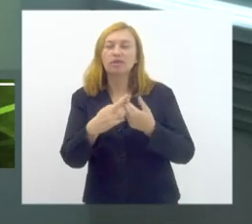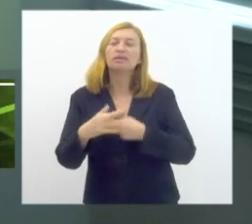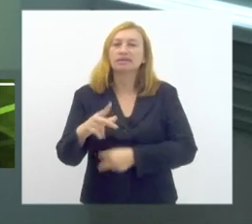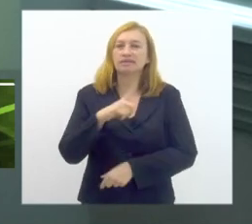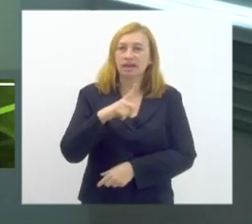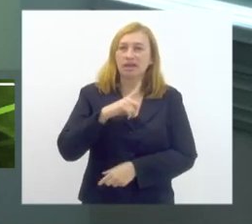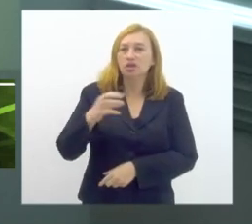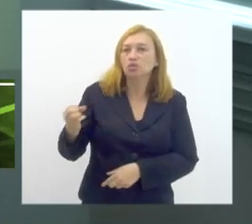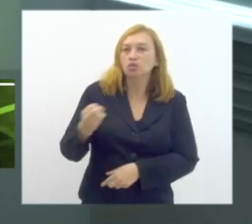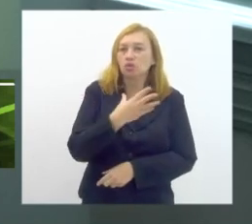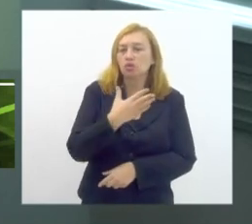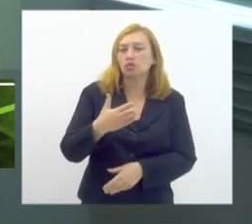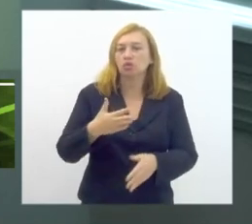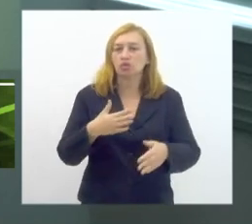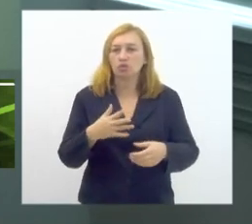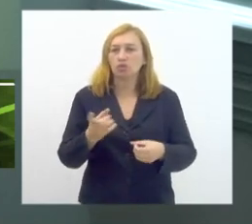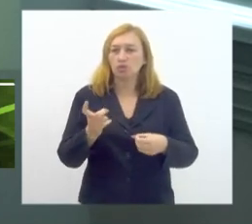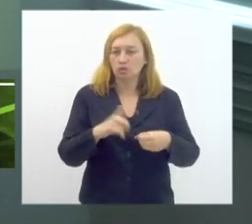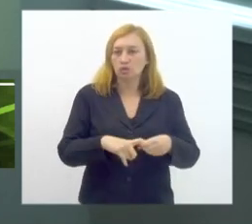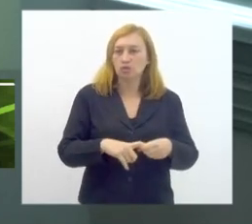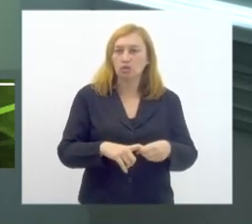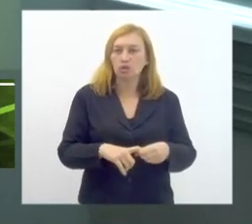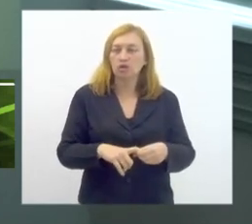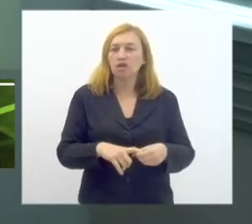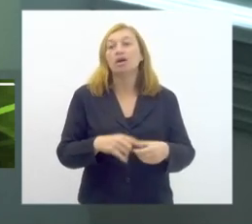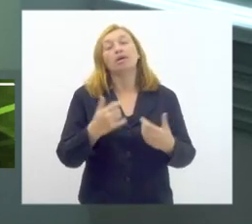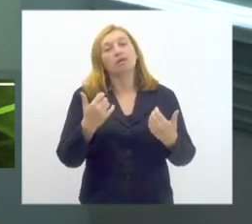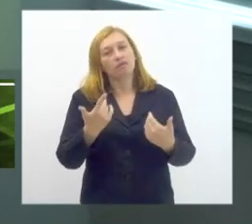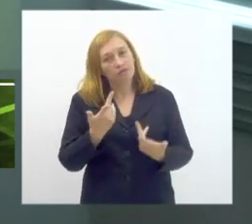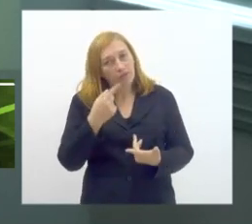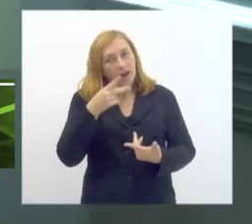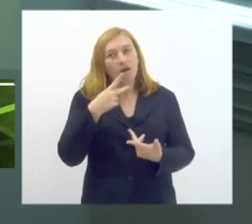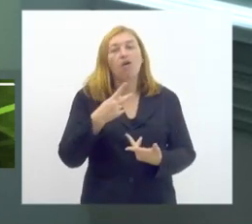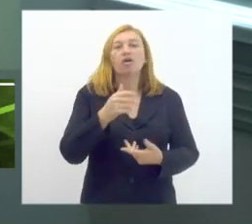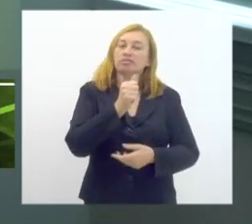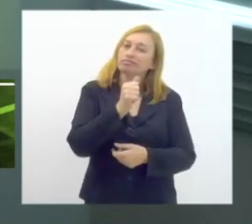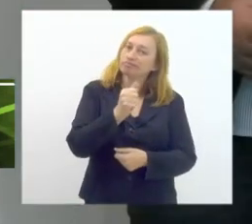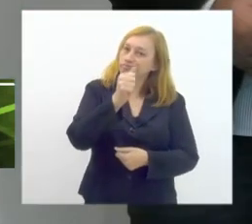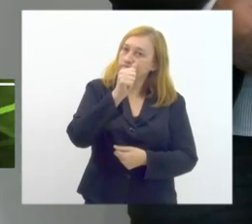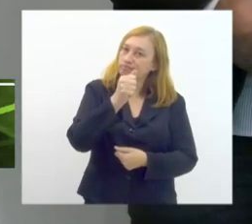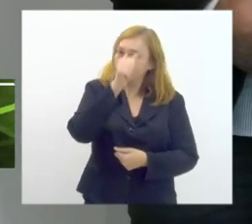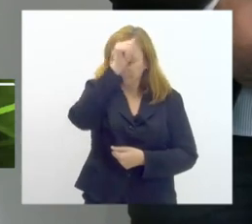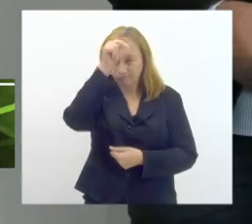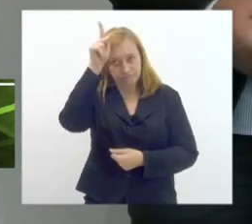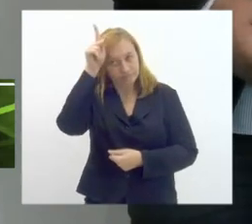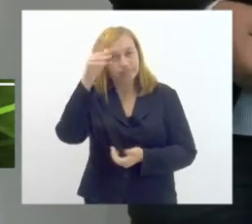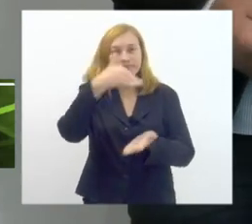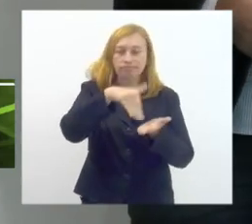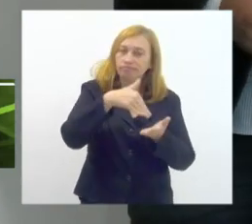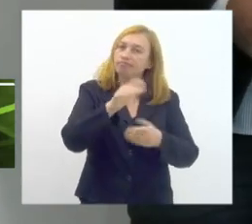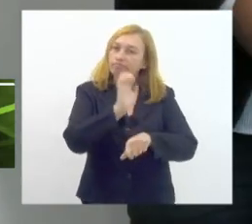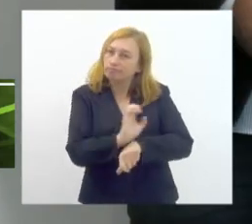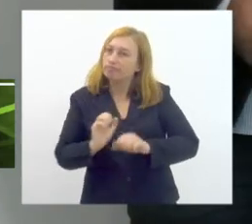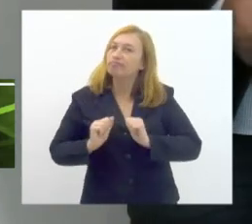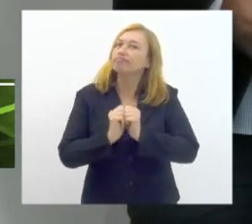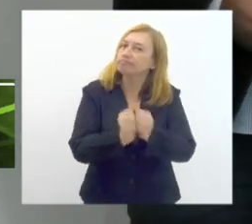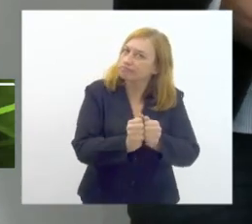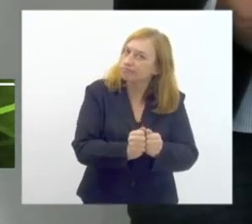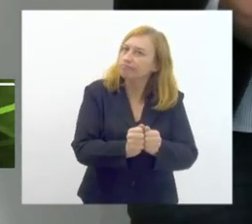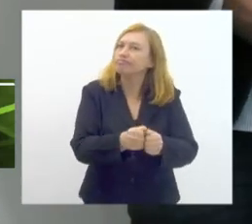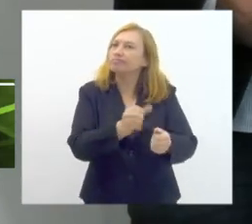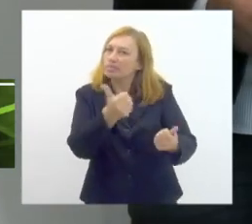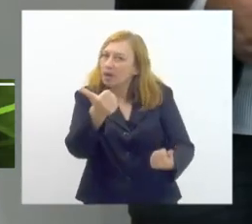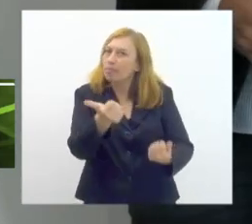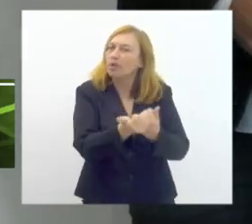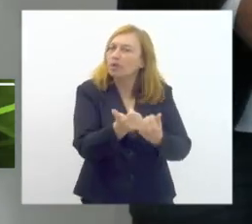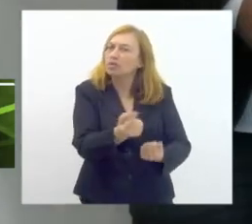essa nova empreitada sem que a gente pudesse dizer: olha, prefeito, vamos, porque a Secretaria de Estado vai estar junto, a Secretaria de Estado vai estar cofinanciando, vai estar